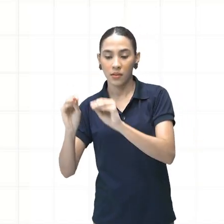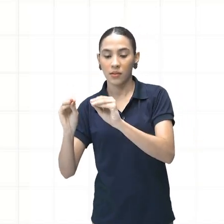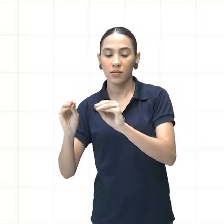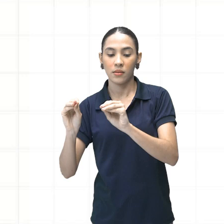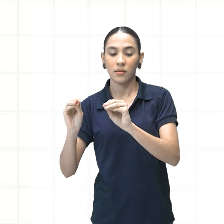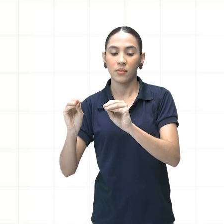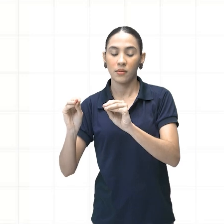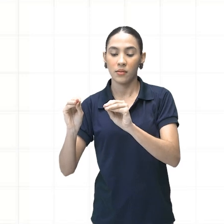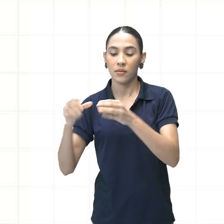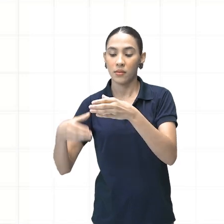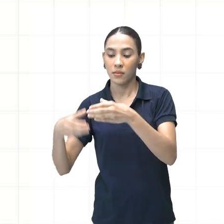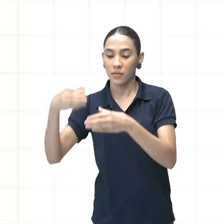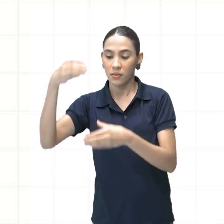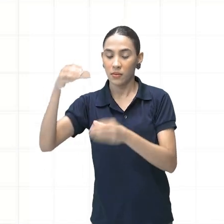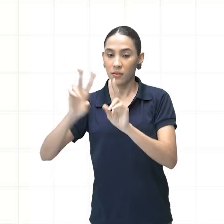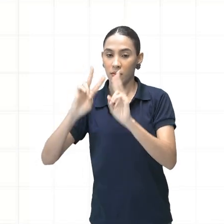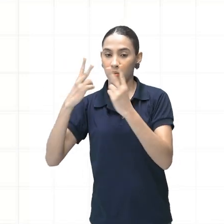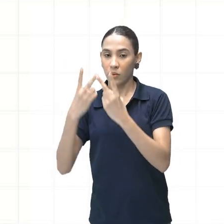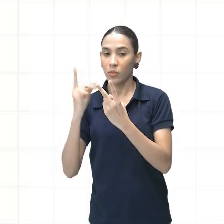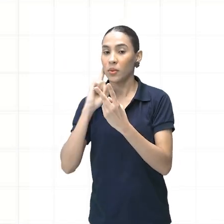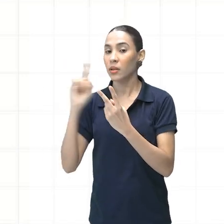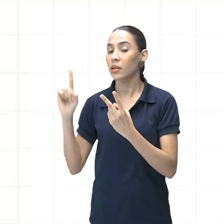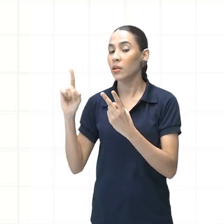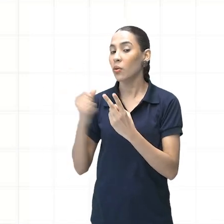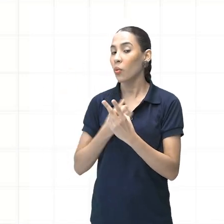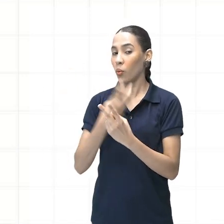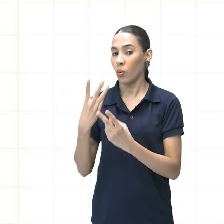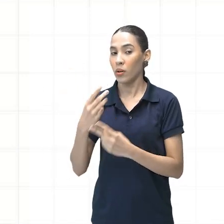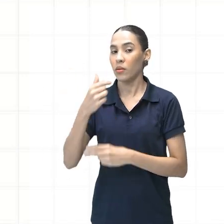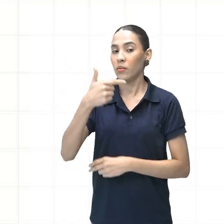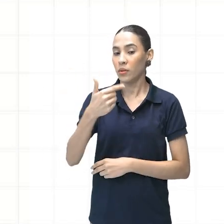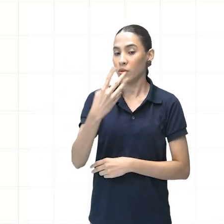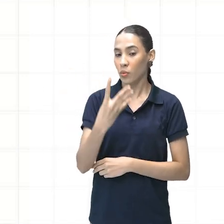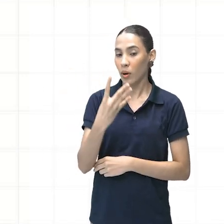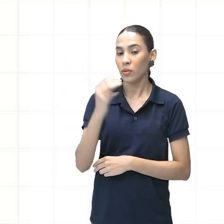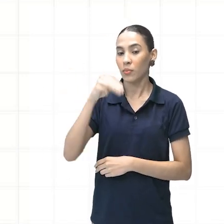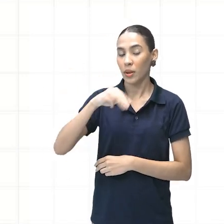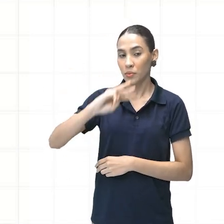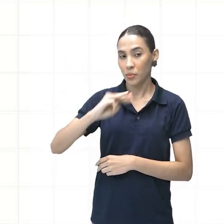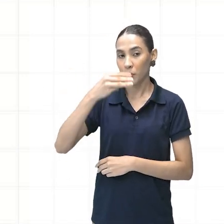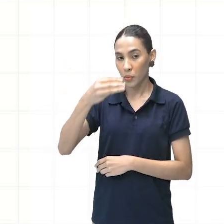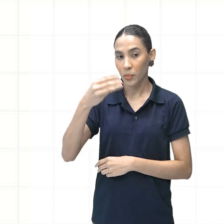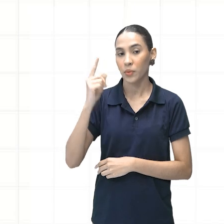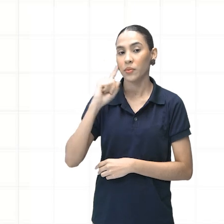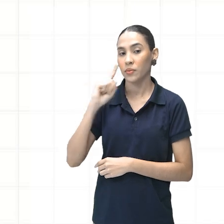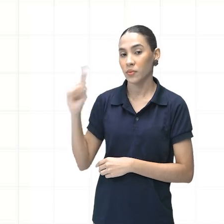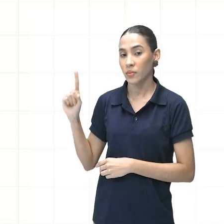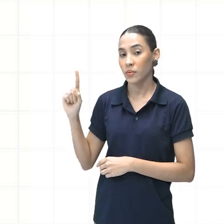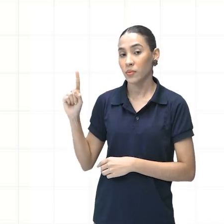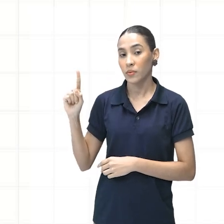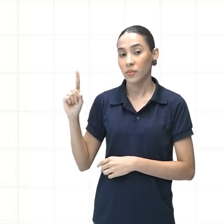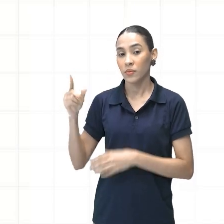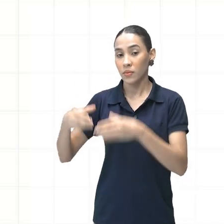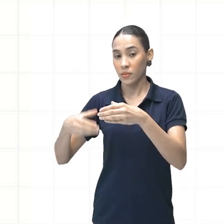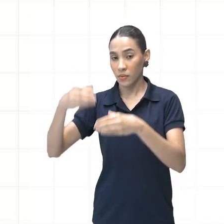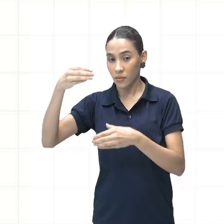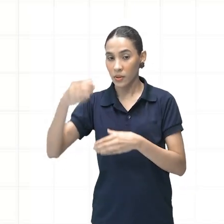aqui para esse volume, aqui mede quanto? 24 metros cúbicos. Aqui mede